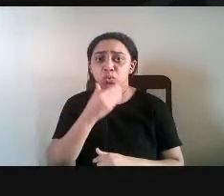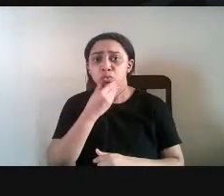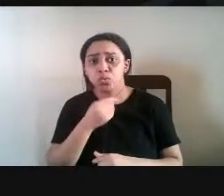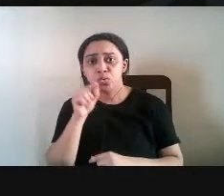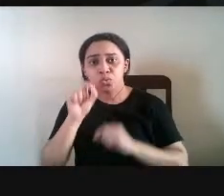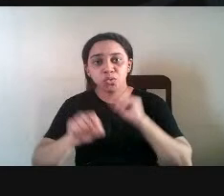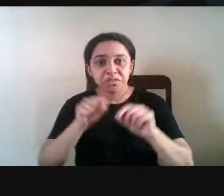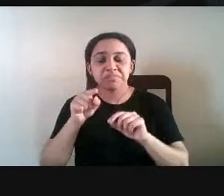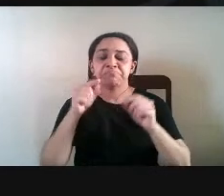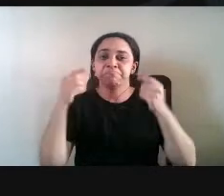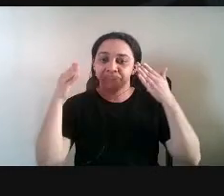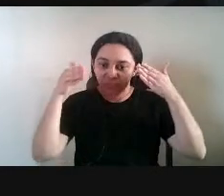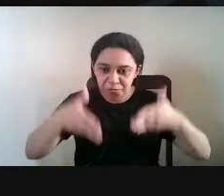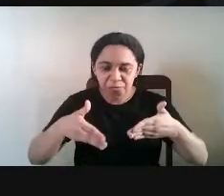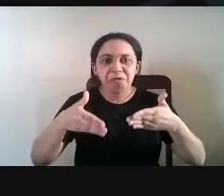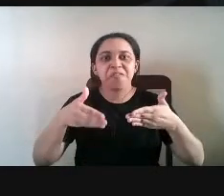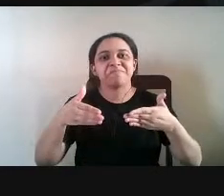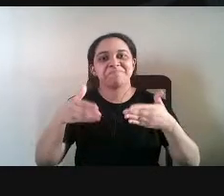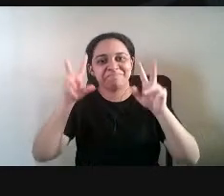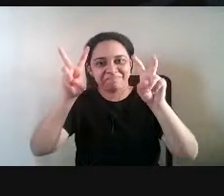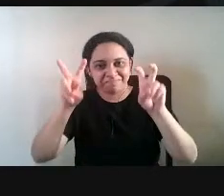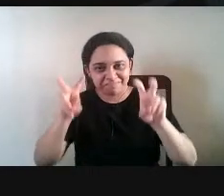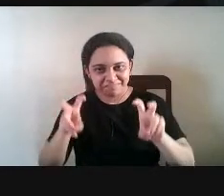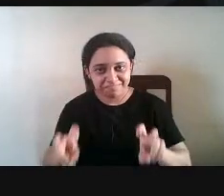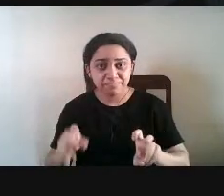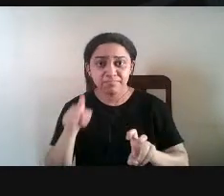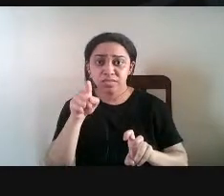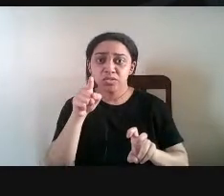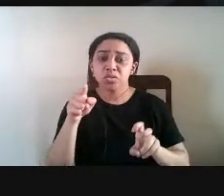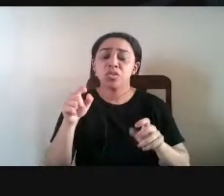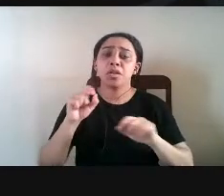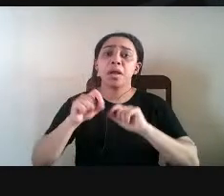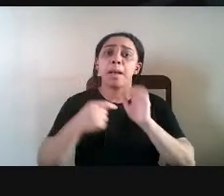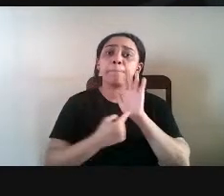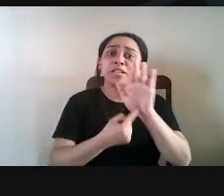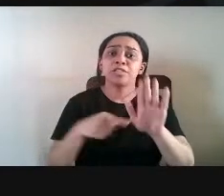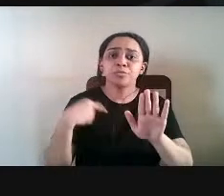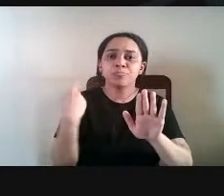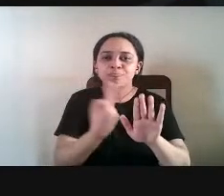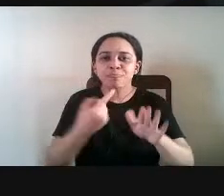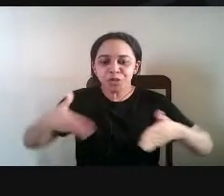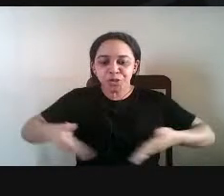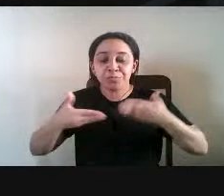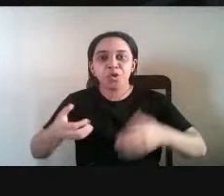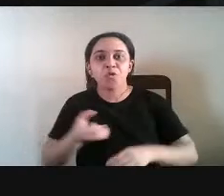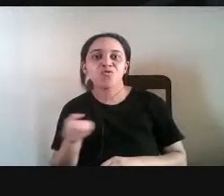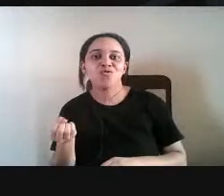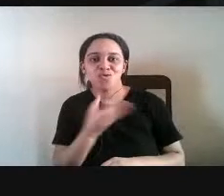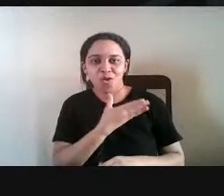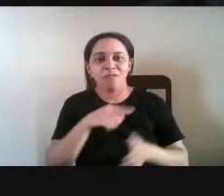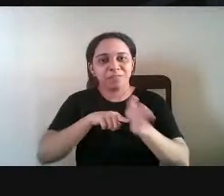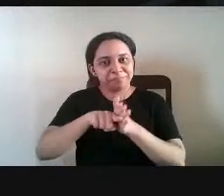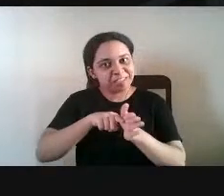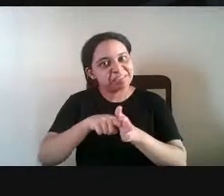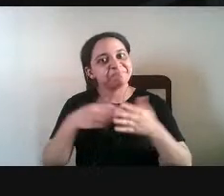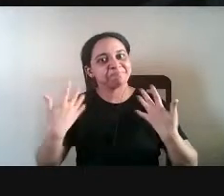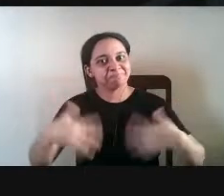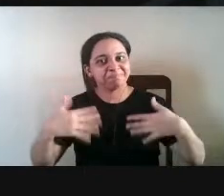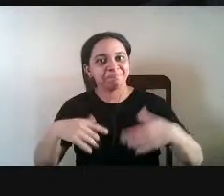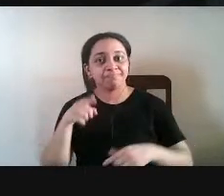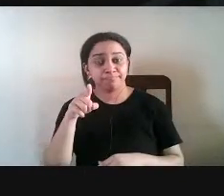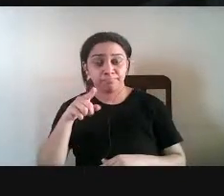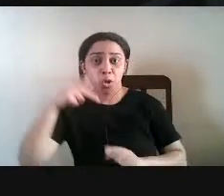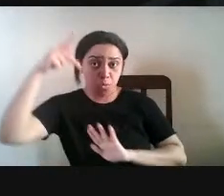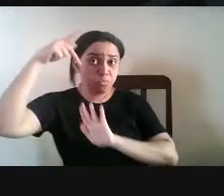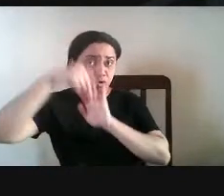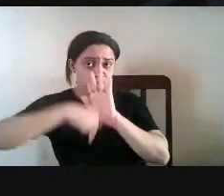essas questões, e pois eu acho que a senhora abre portas aí para muitas pesquisas, né, para os nossos alunos. Esse é o projeto